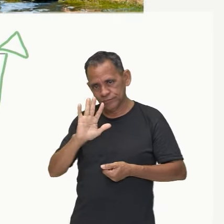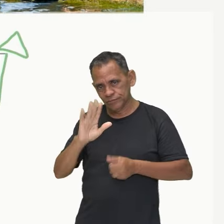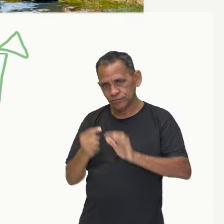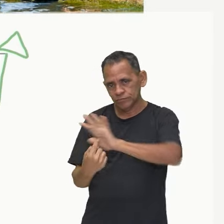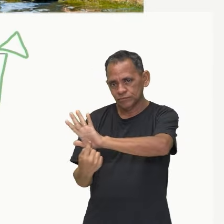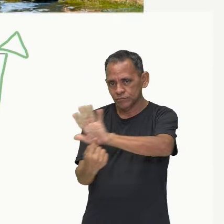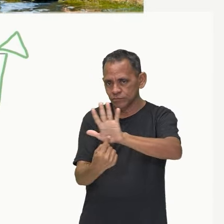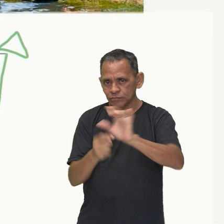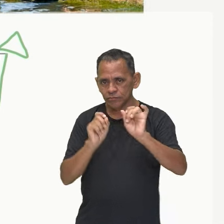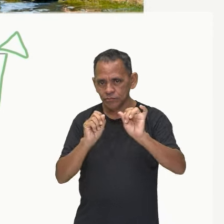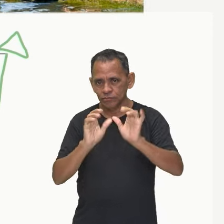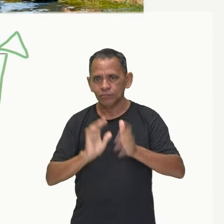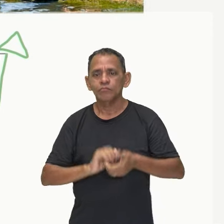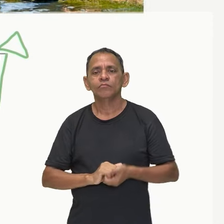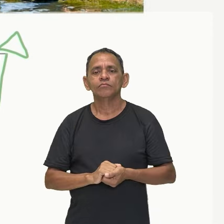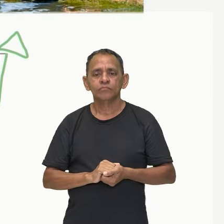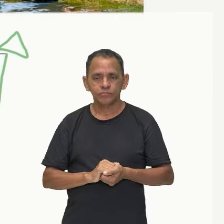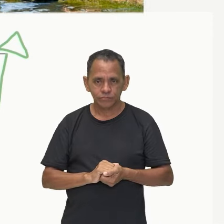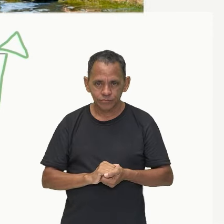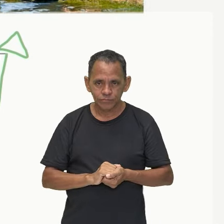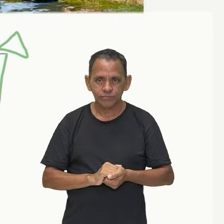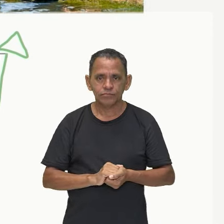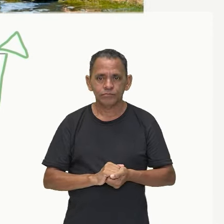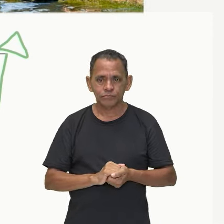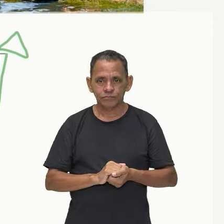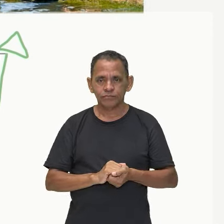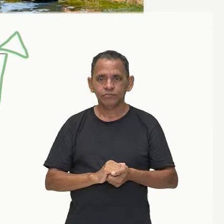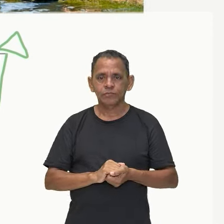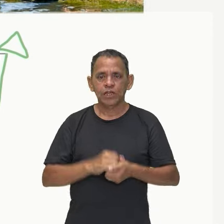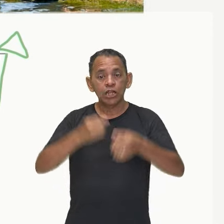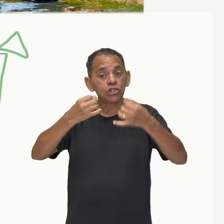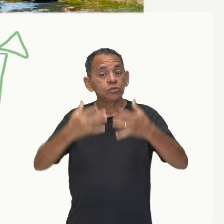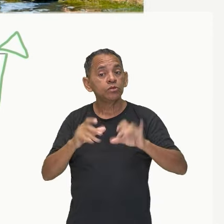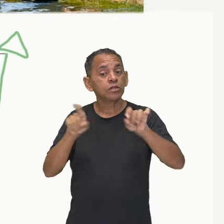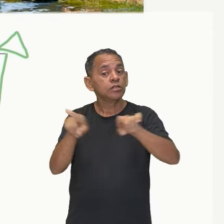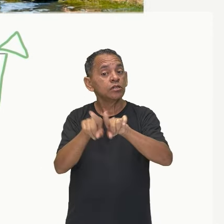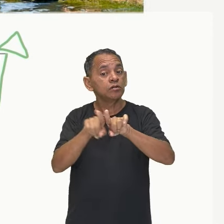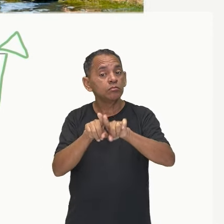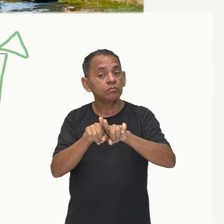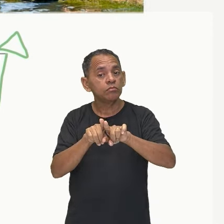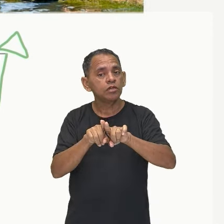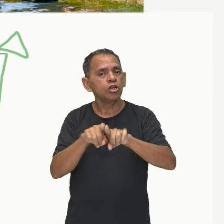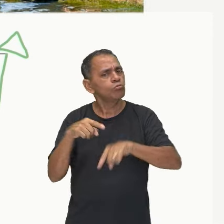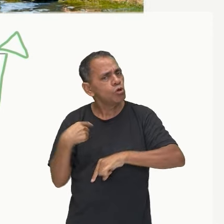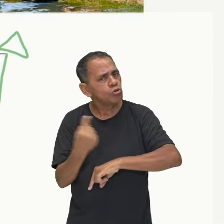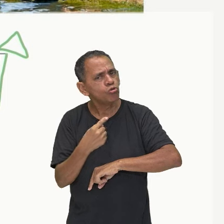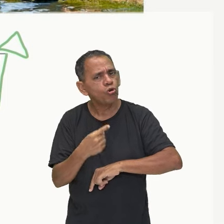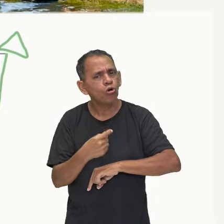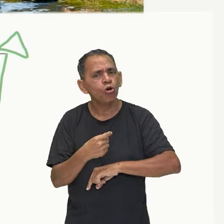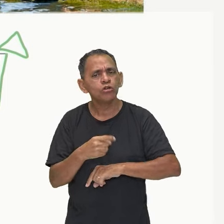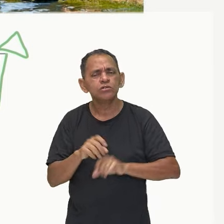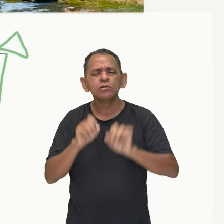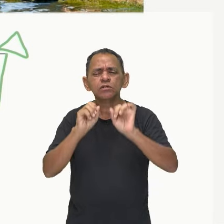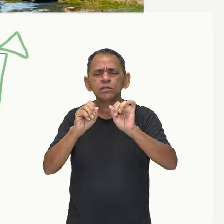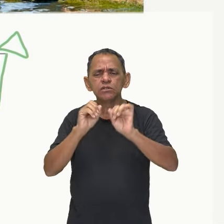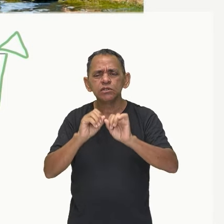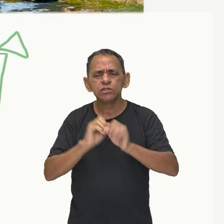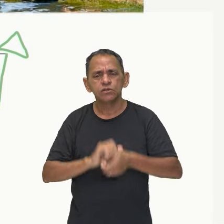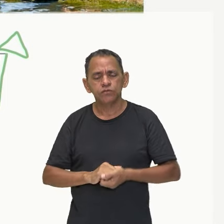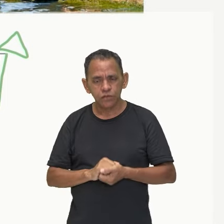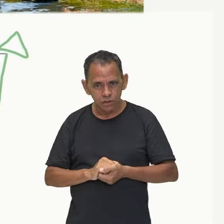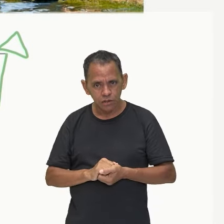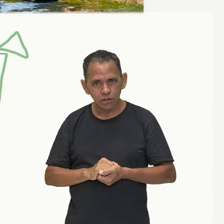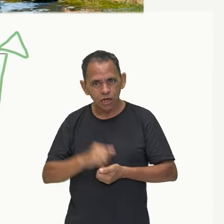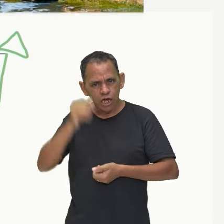ela mostra muito para nós. Ela diz muito para nós do que é esse senso comum. Estão prestando atenção nessa